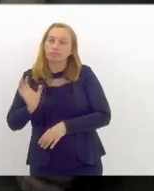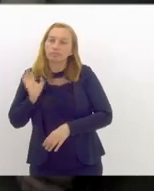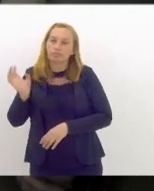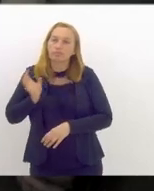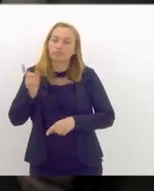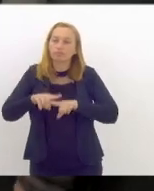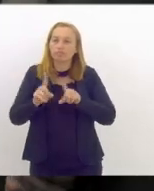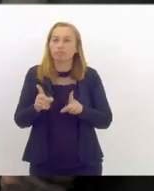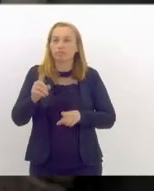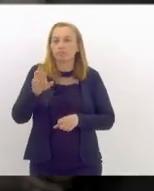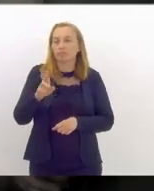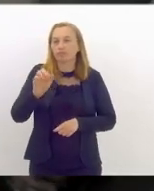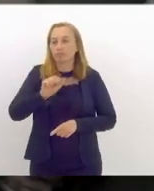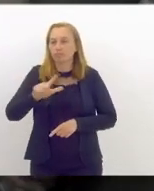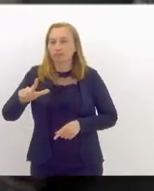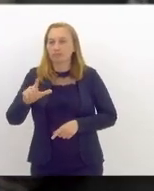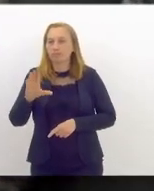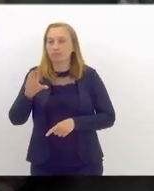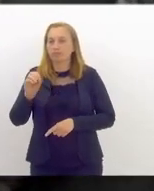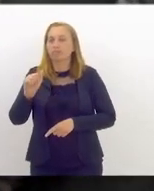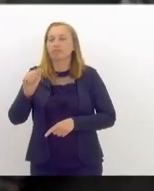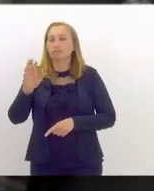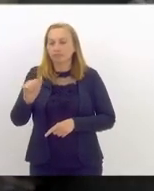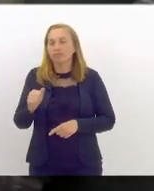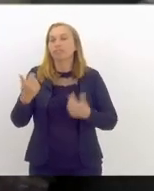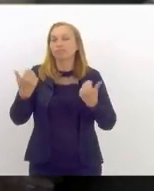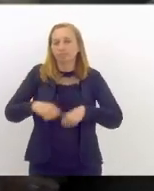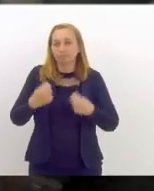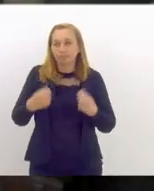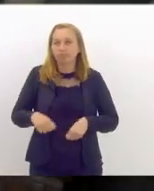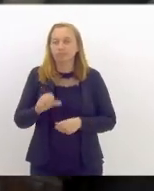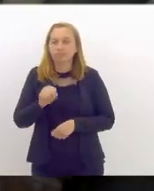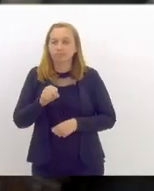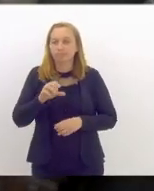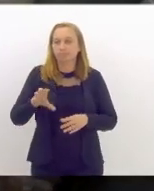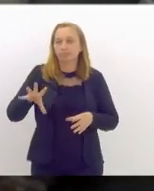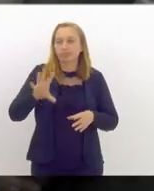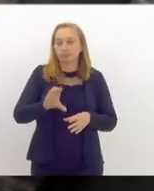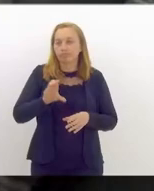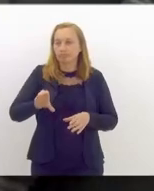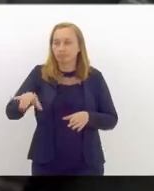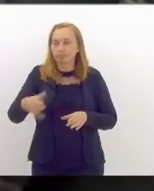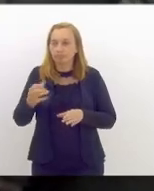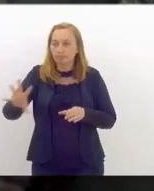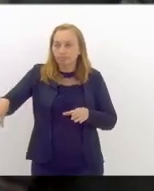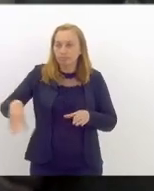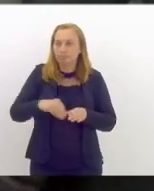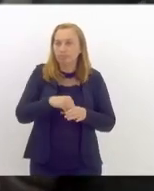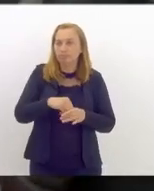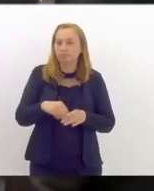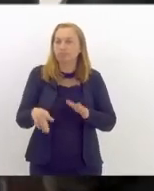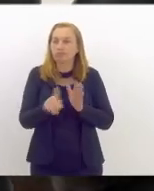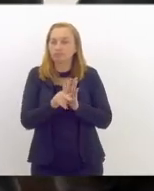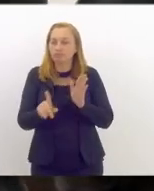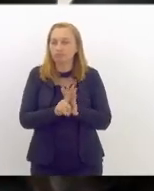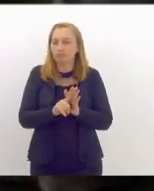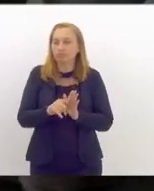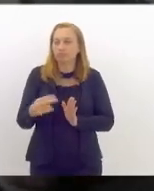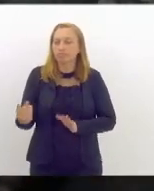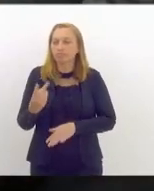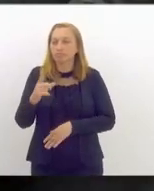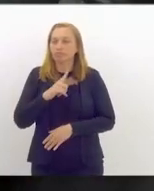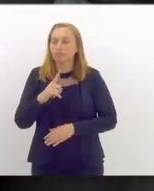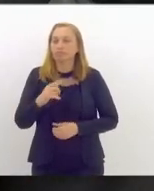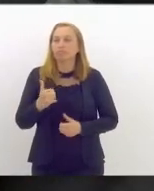precisar de ajuda do estado e a inserção mediante parecida ccj para inclui-lo nesse projeto de lei seria De grande valia mediante